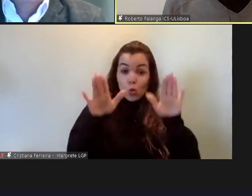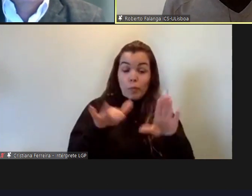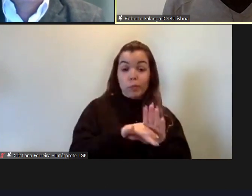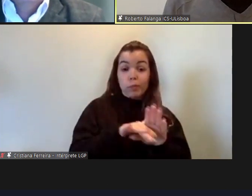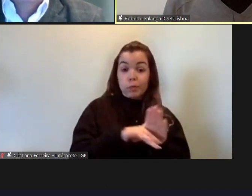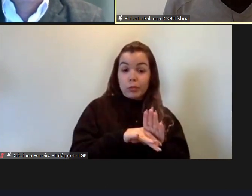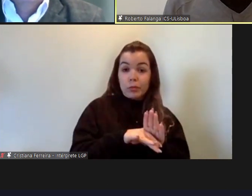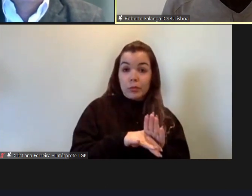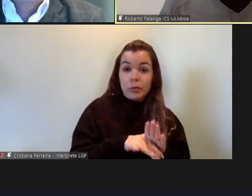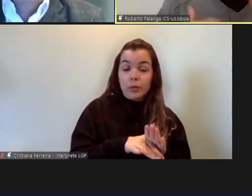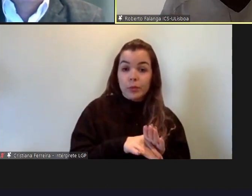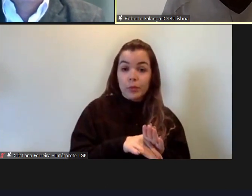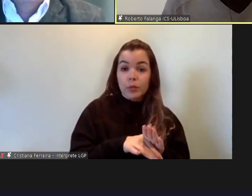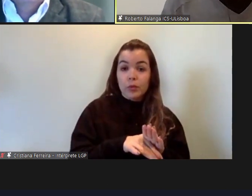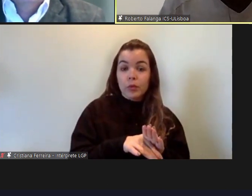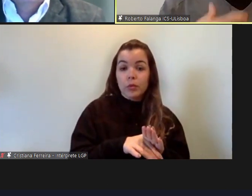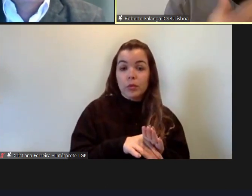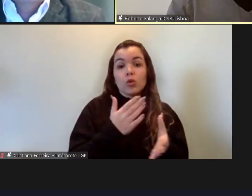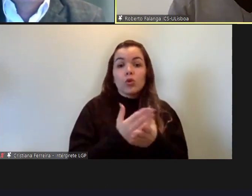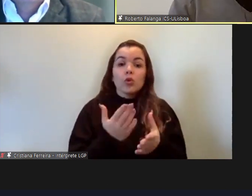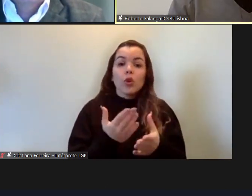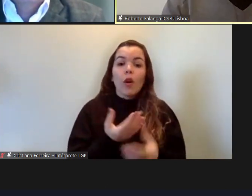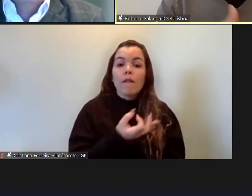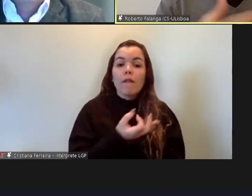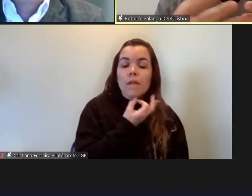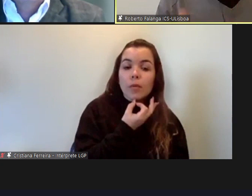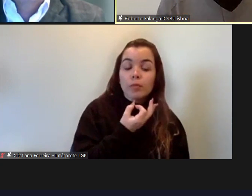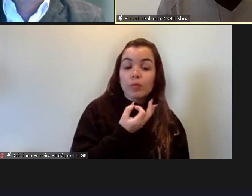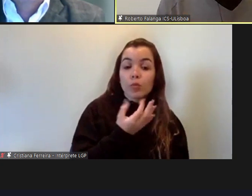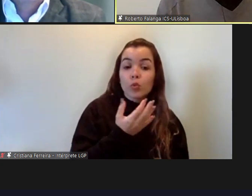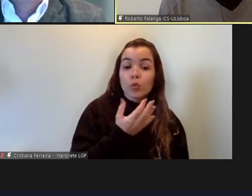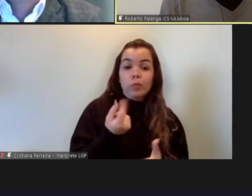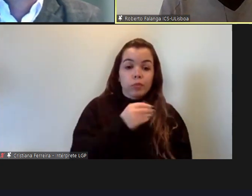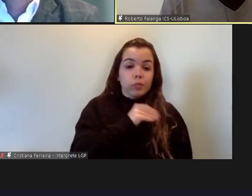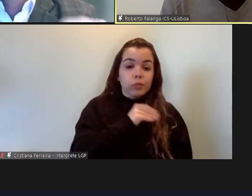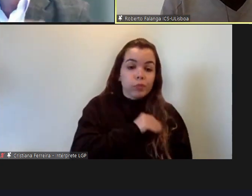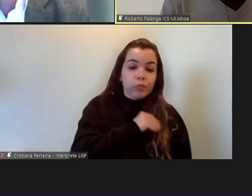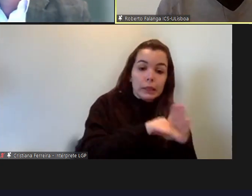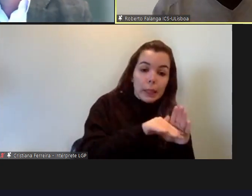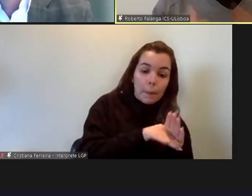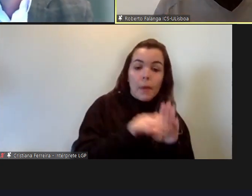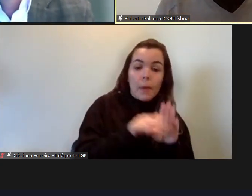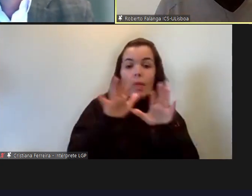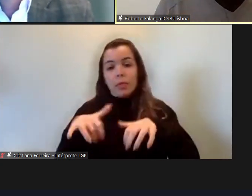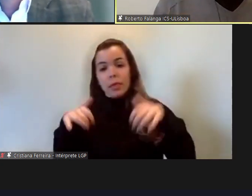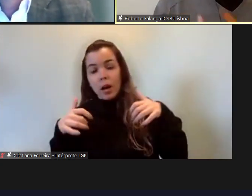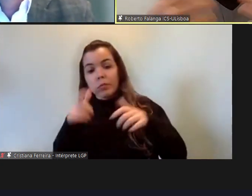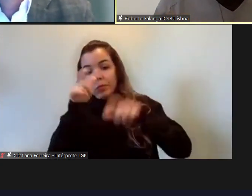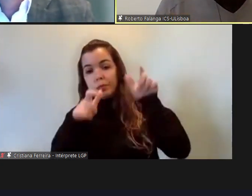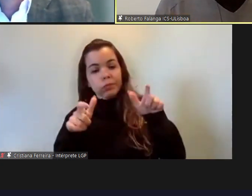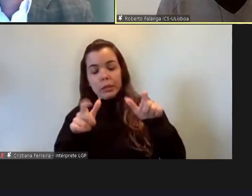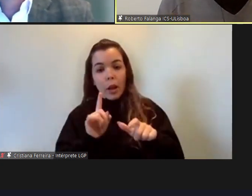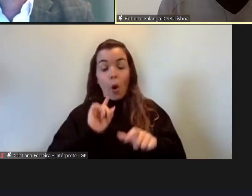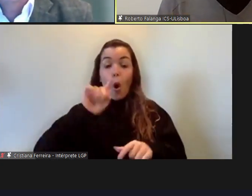se consubstancia apenas nos orçamentos participativos e nas assembleias de cidadãos. Há outros formatos,